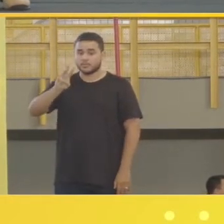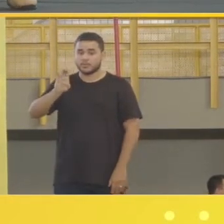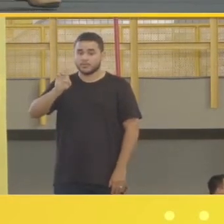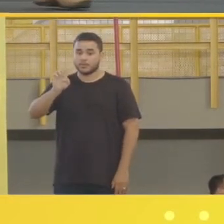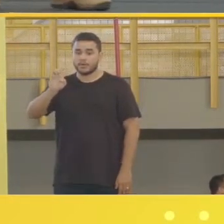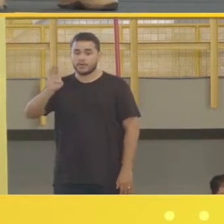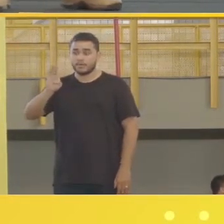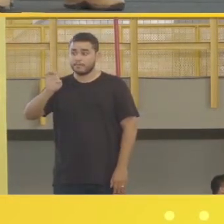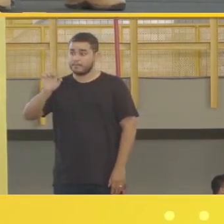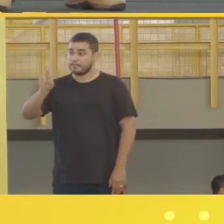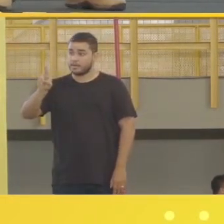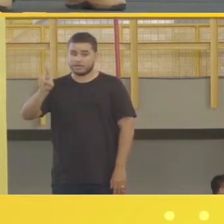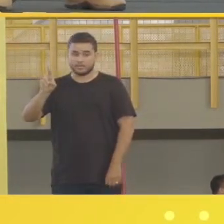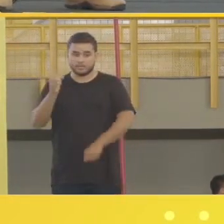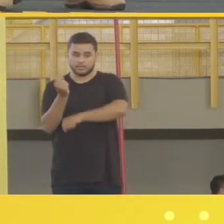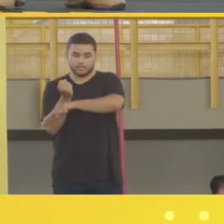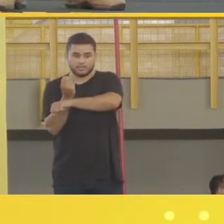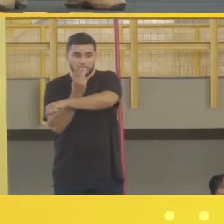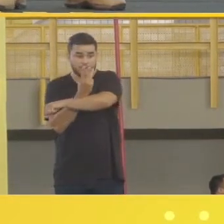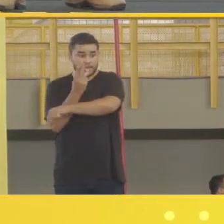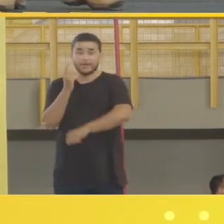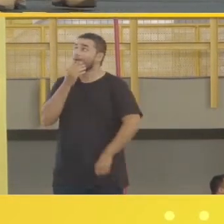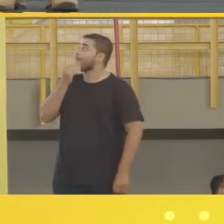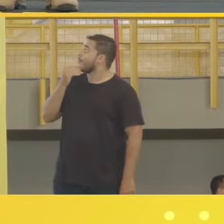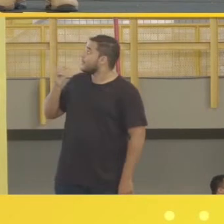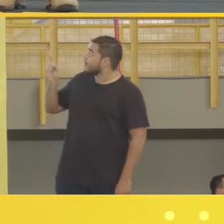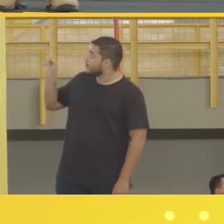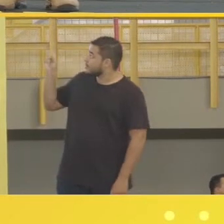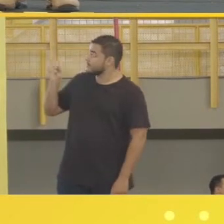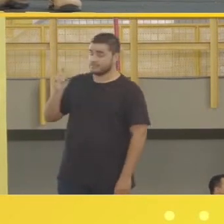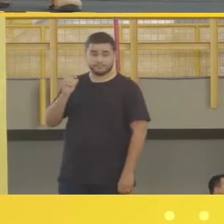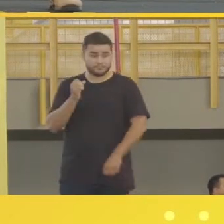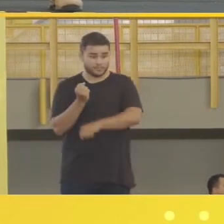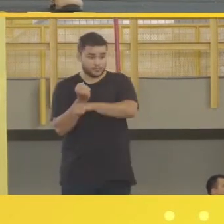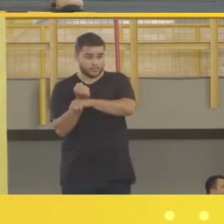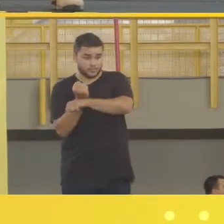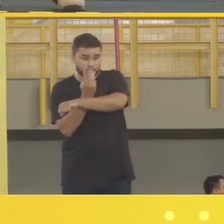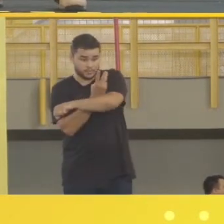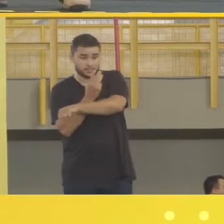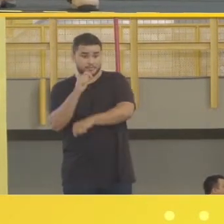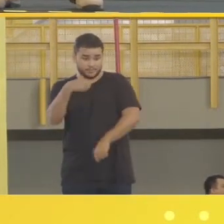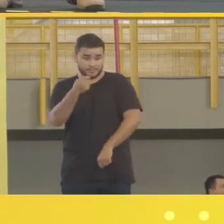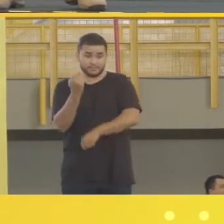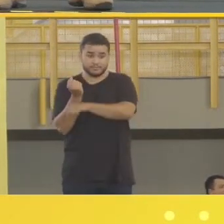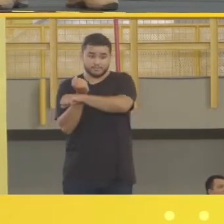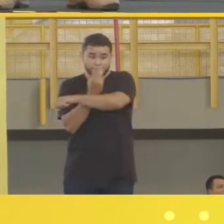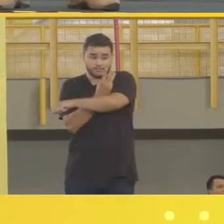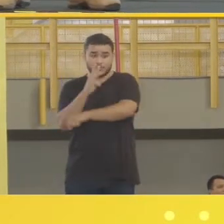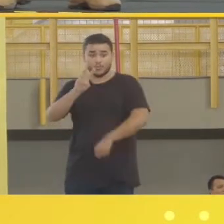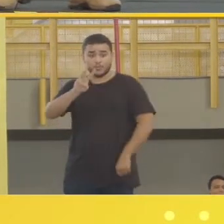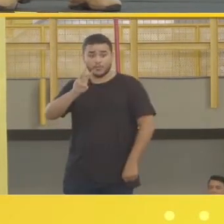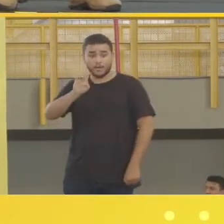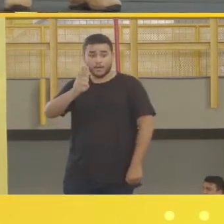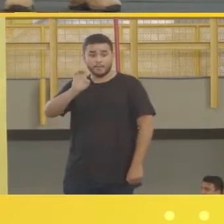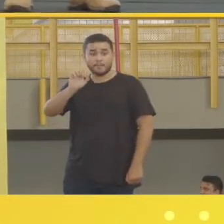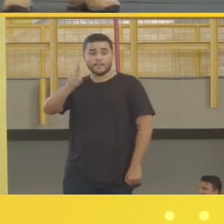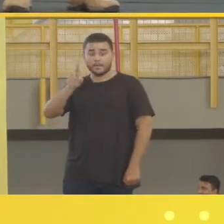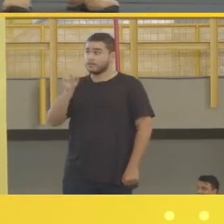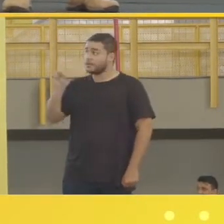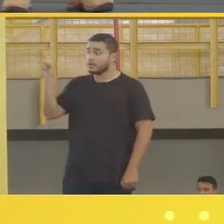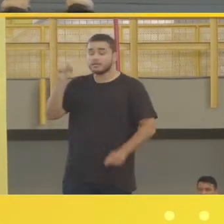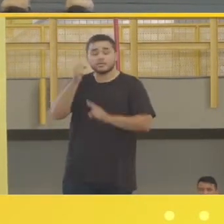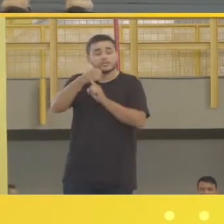contato em algum momento com a sociologia de Max Weber. Vocês sabem que a sociologia ela possui 3